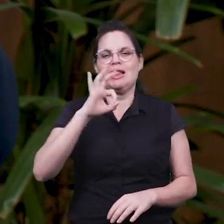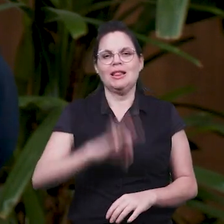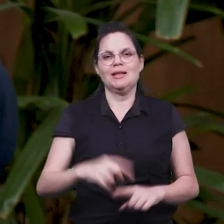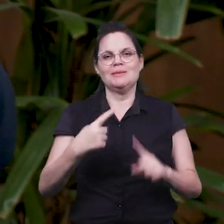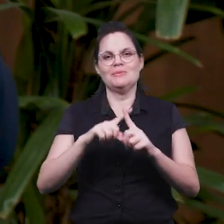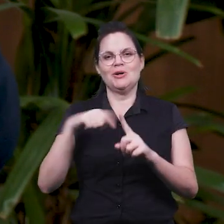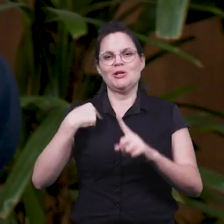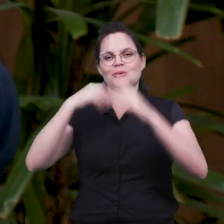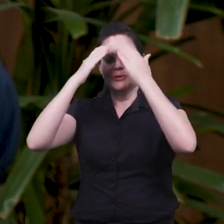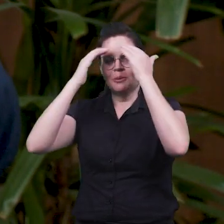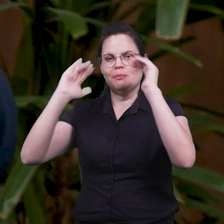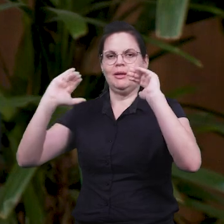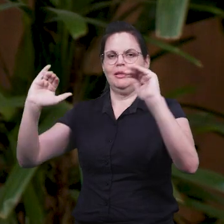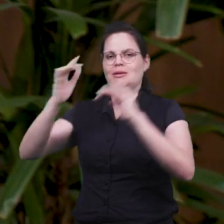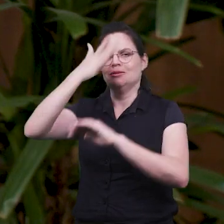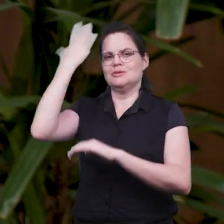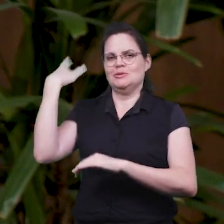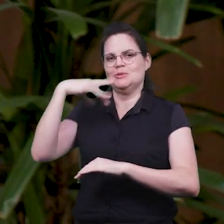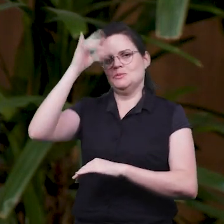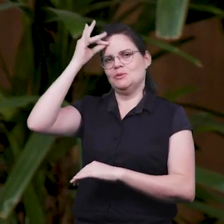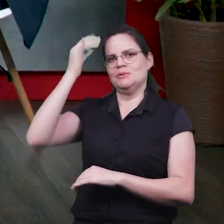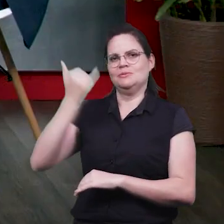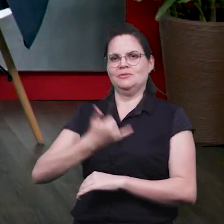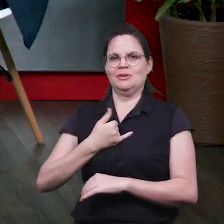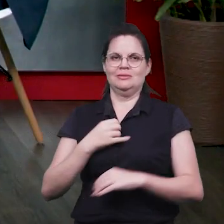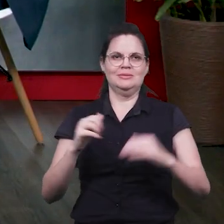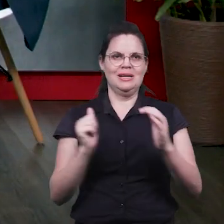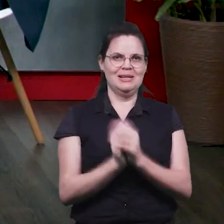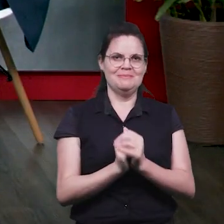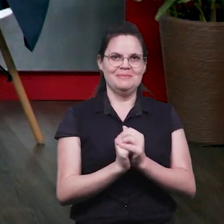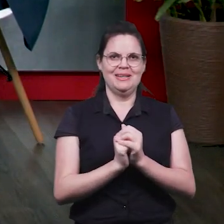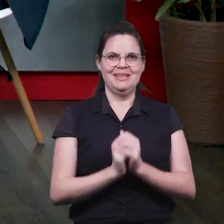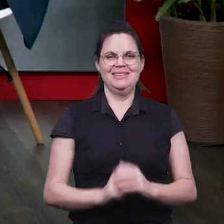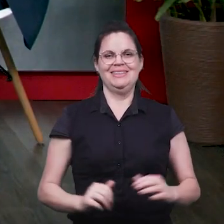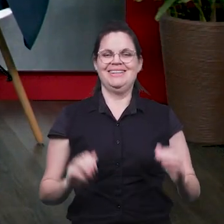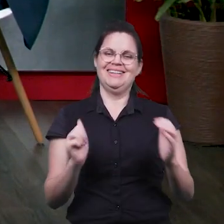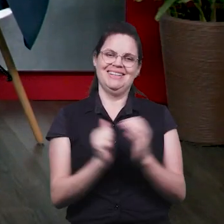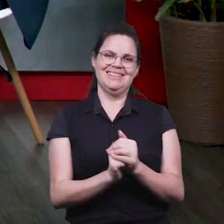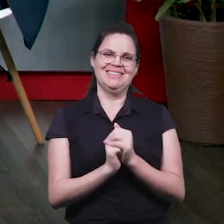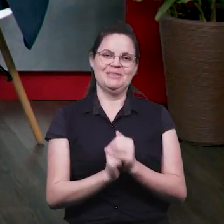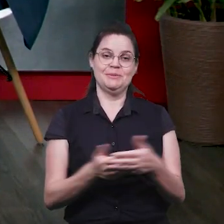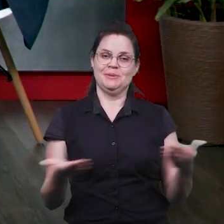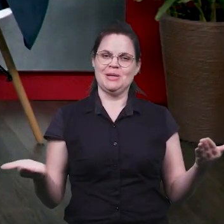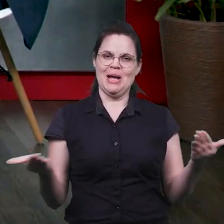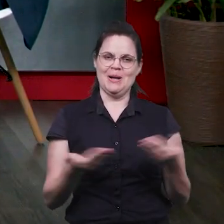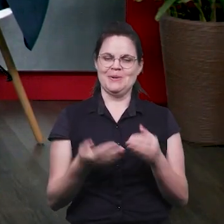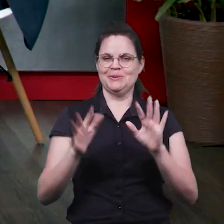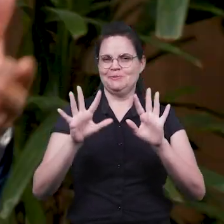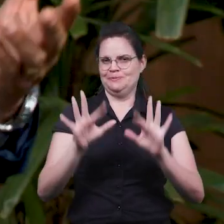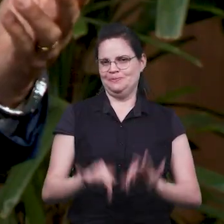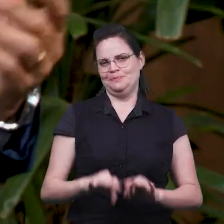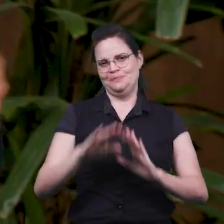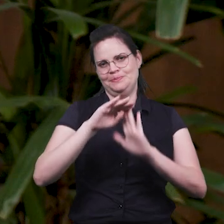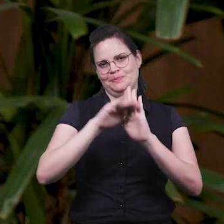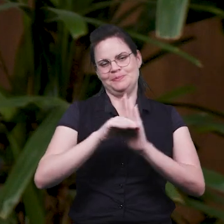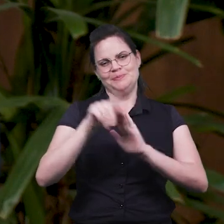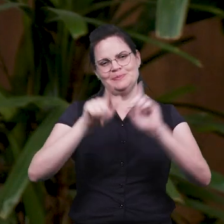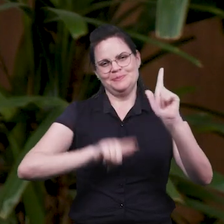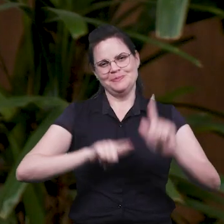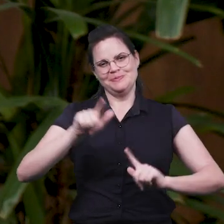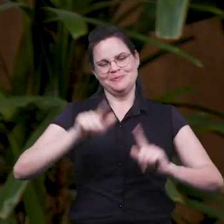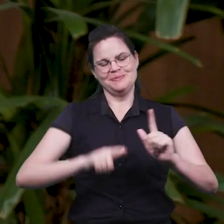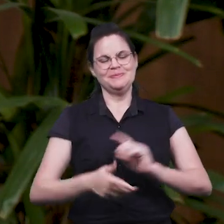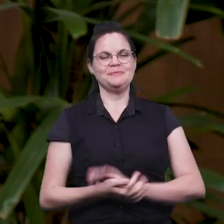ao Espírito, à liderança do Espírito Santo. Amém. Amém? Amém. Então nós estamos chegando ao final de mais